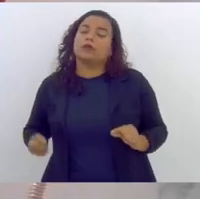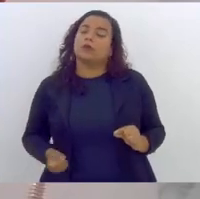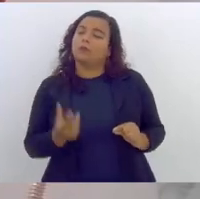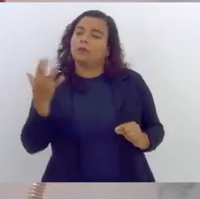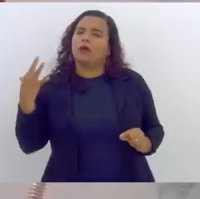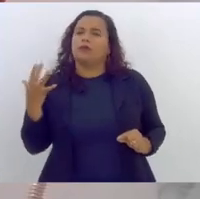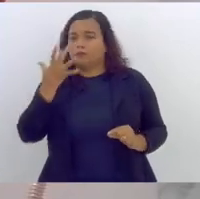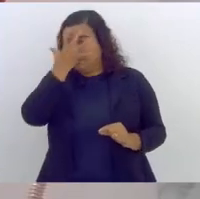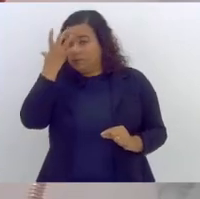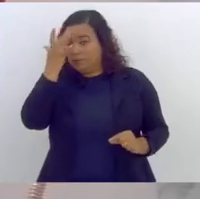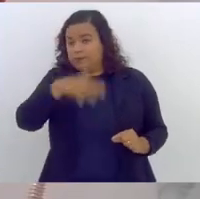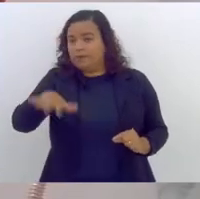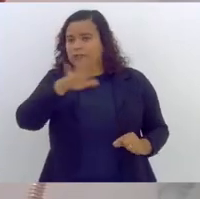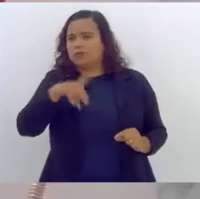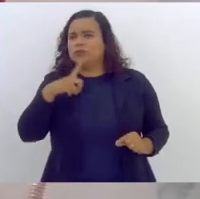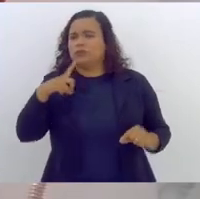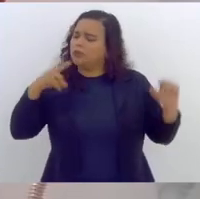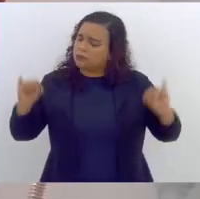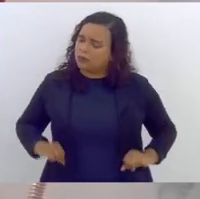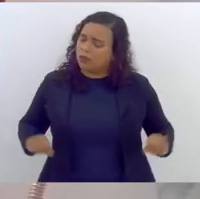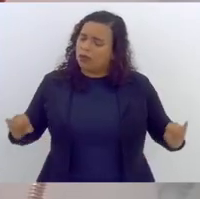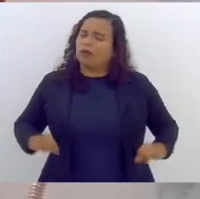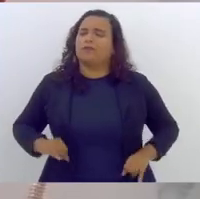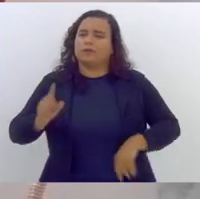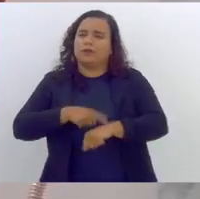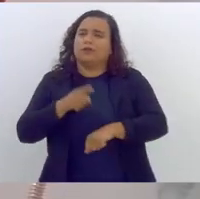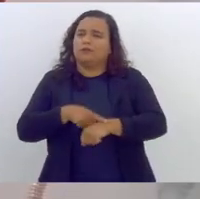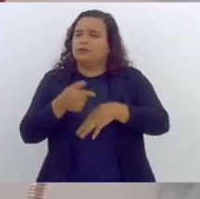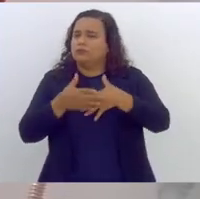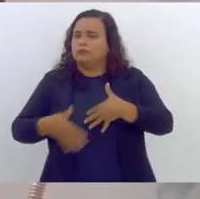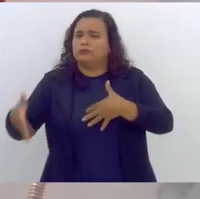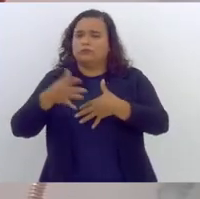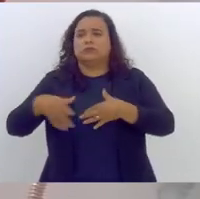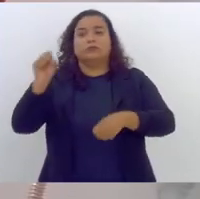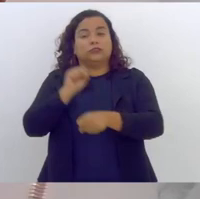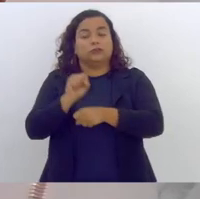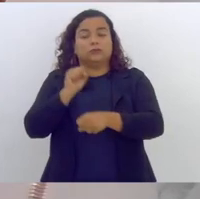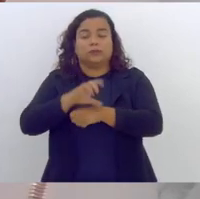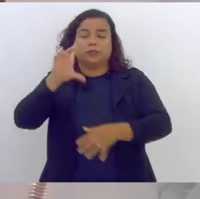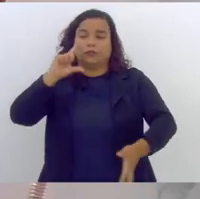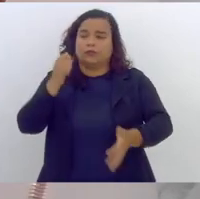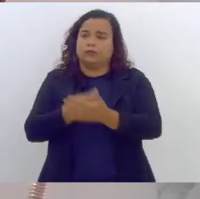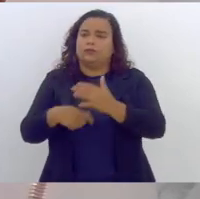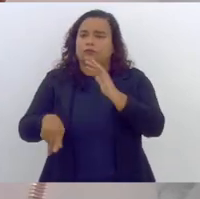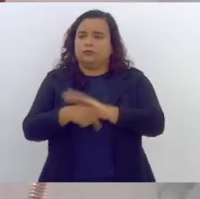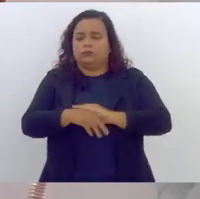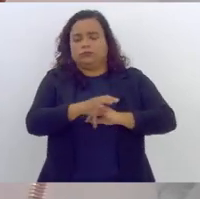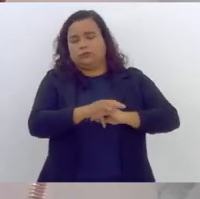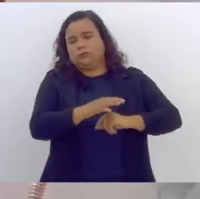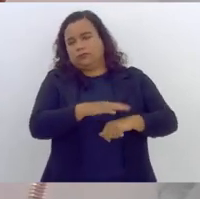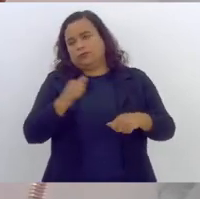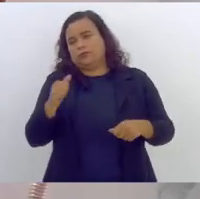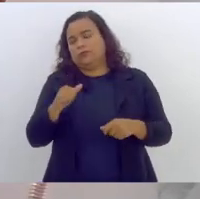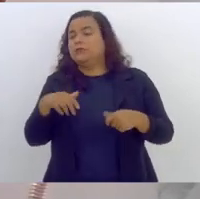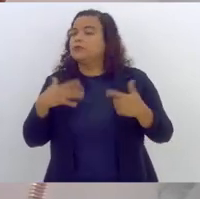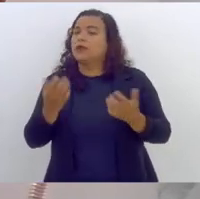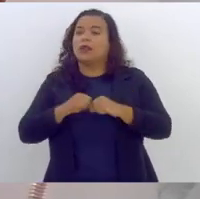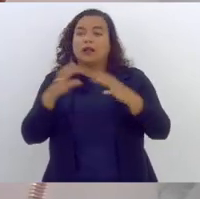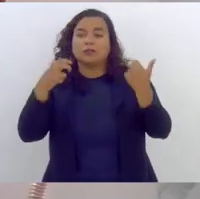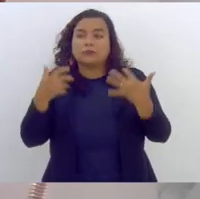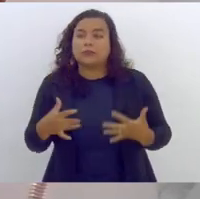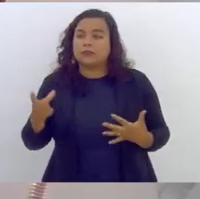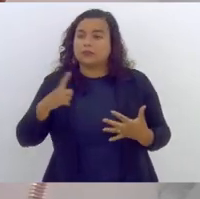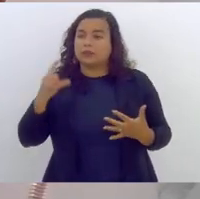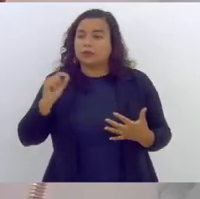pessoas que estão agonizando esse tempo inteiro esperando uma decisão e um chamamento então deixando claro